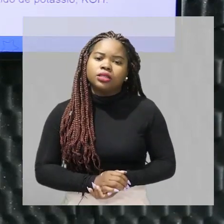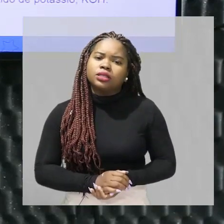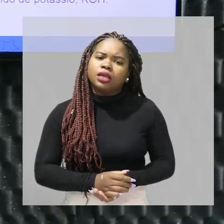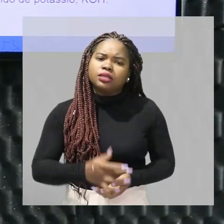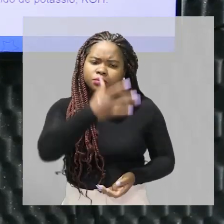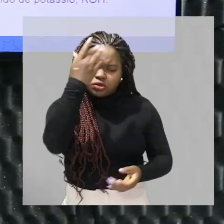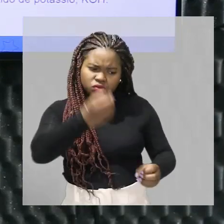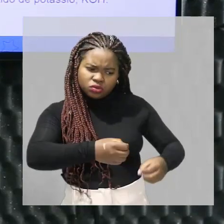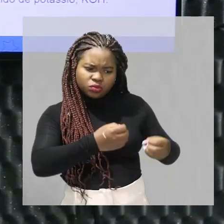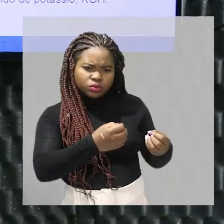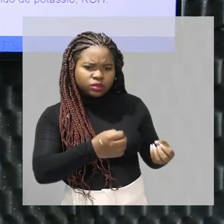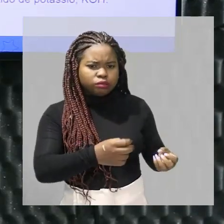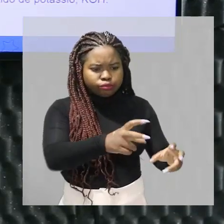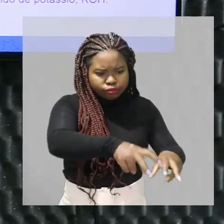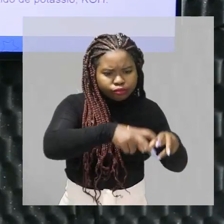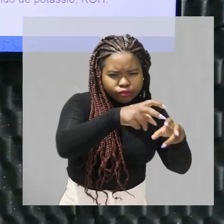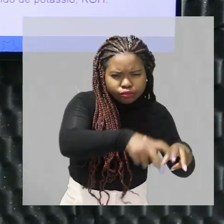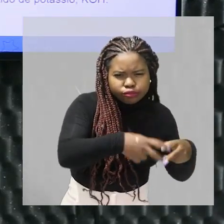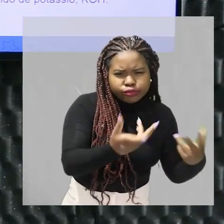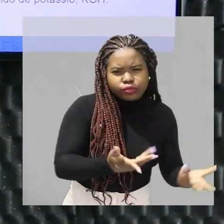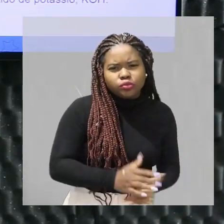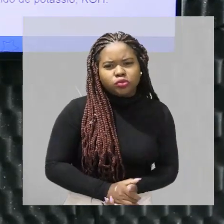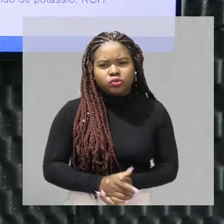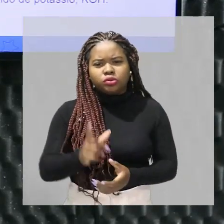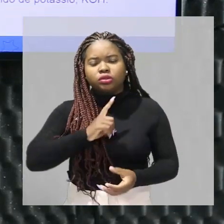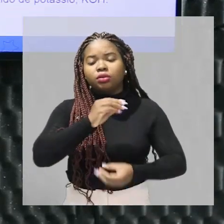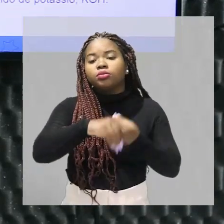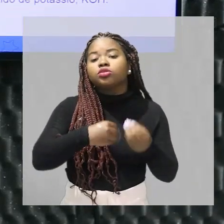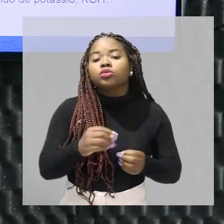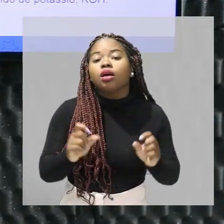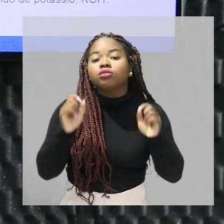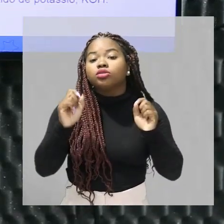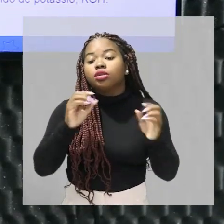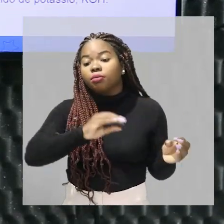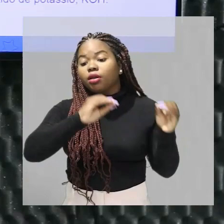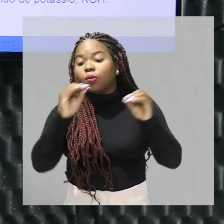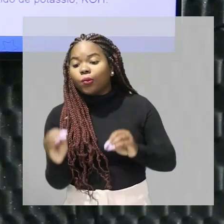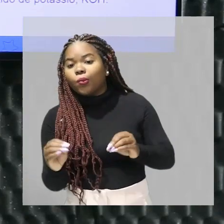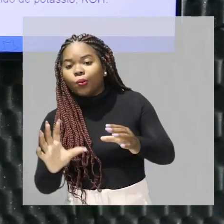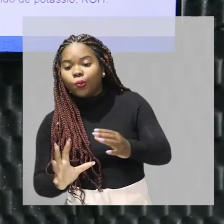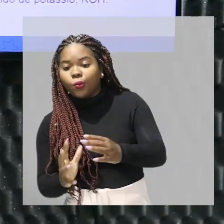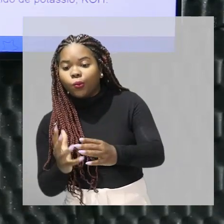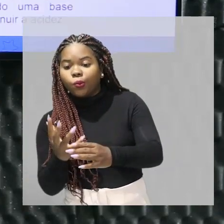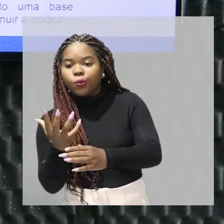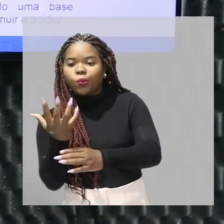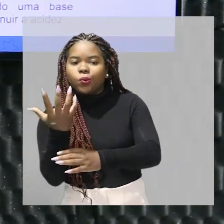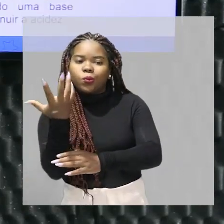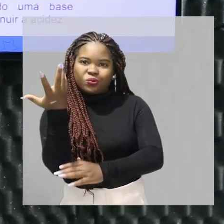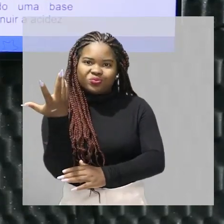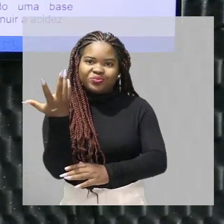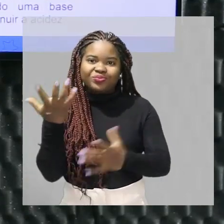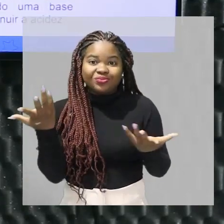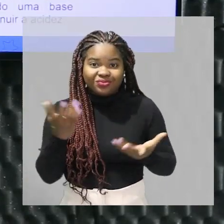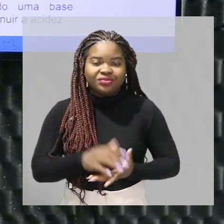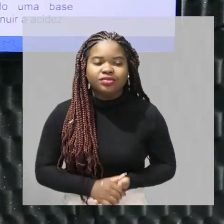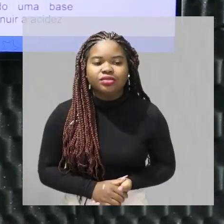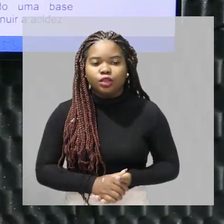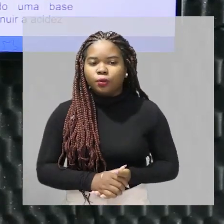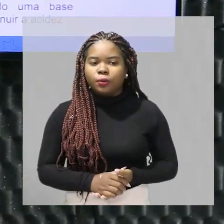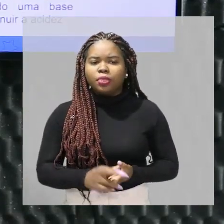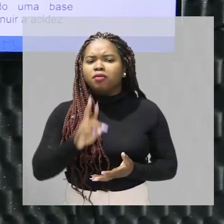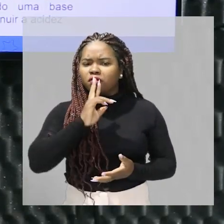uma solução de, né? Aqui nós temos as alternativas, show de bola. Vamos à